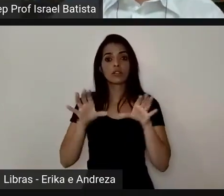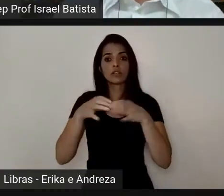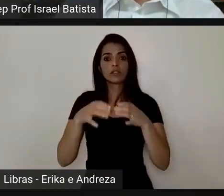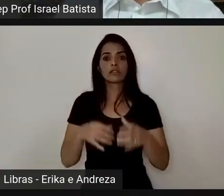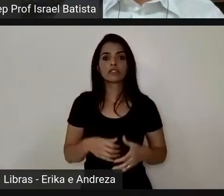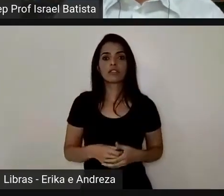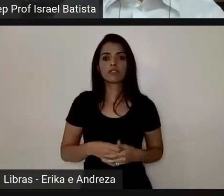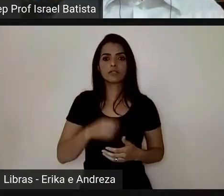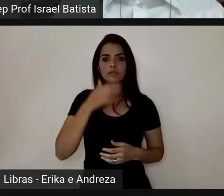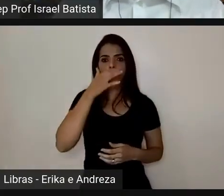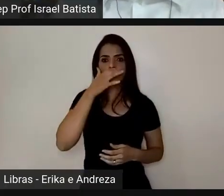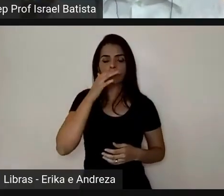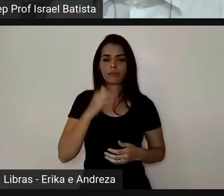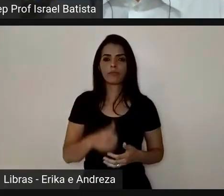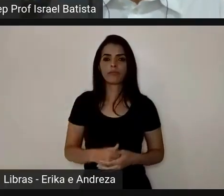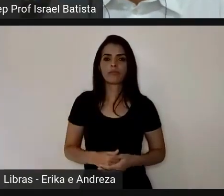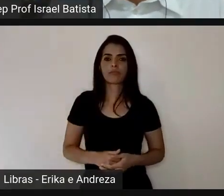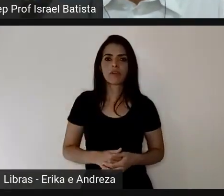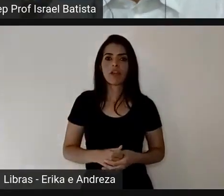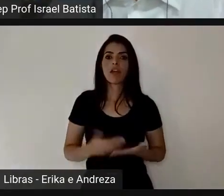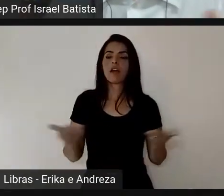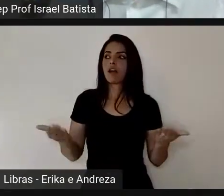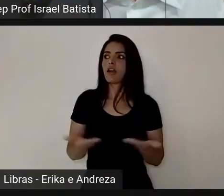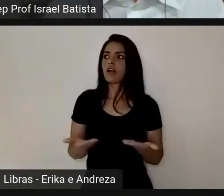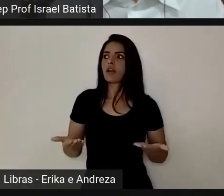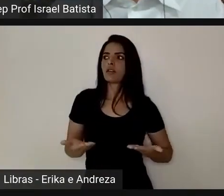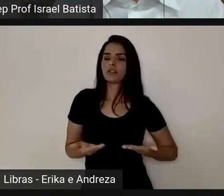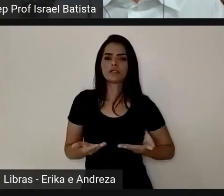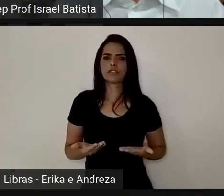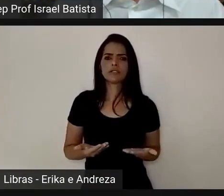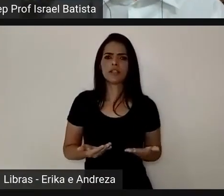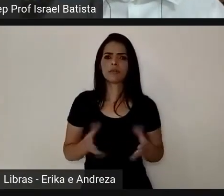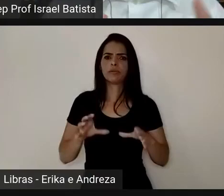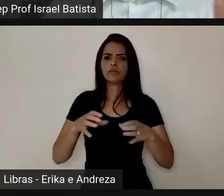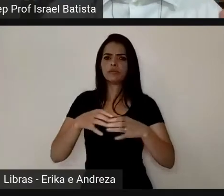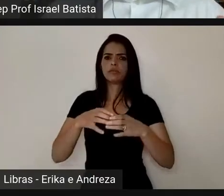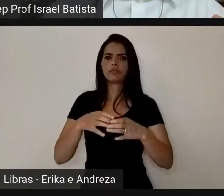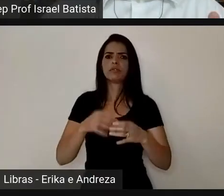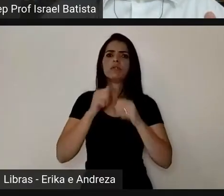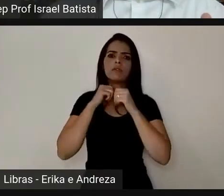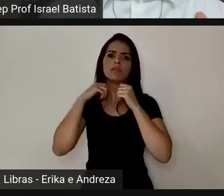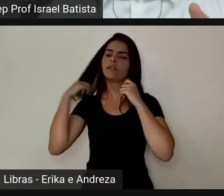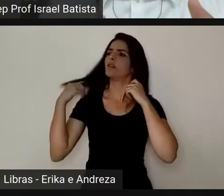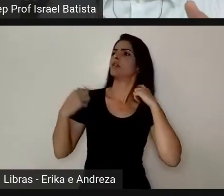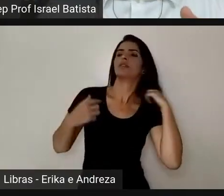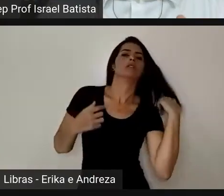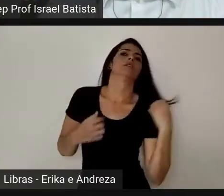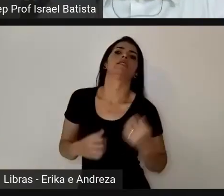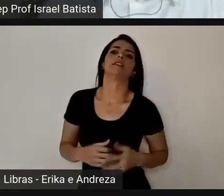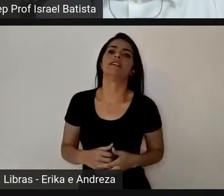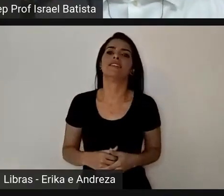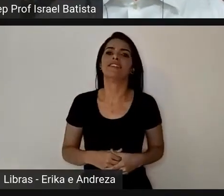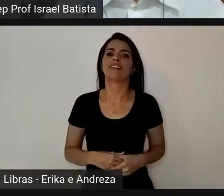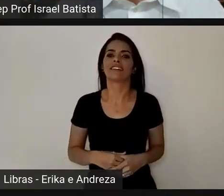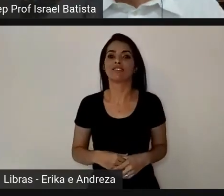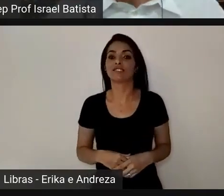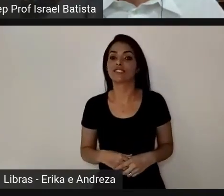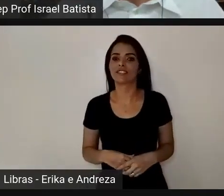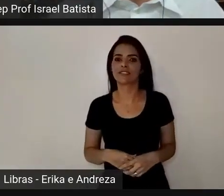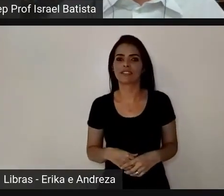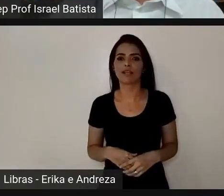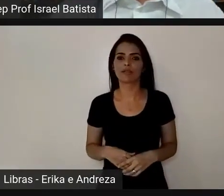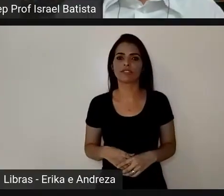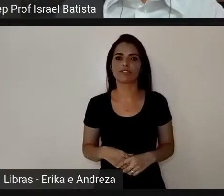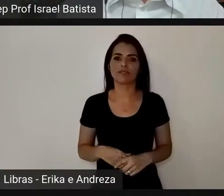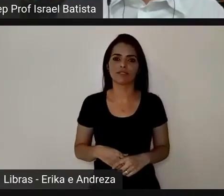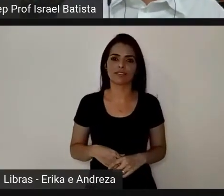brasileiro. Antes você fazia concurso para professor de uma universidade, você chegava na secretaria do curso